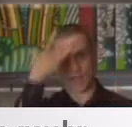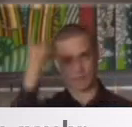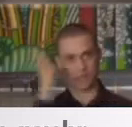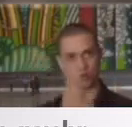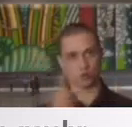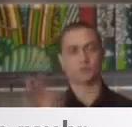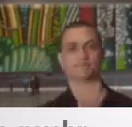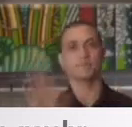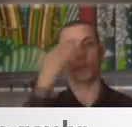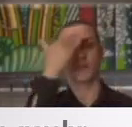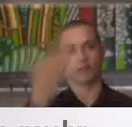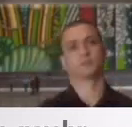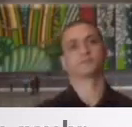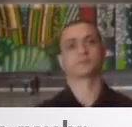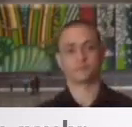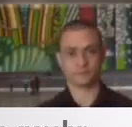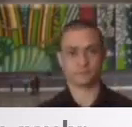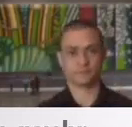Obrigado.